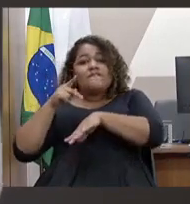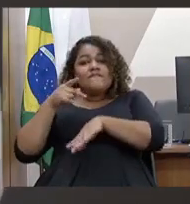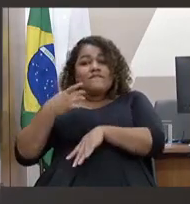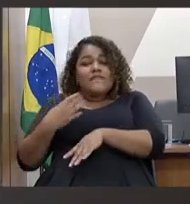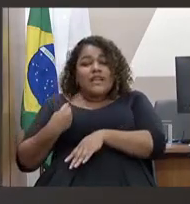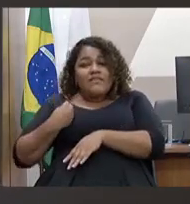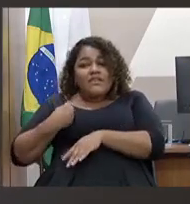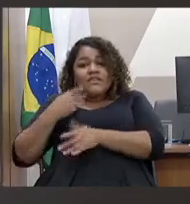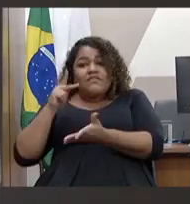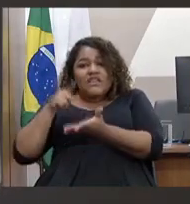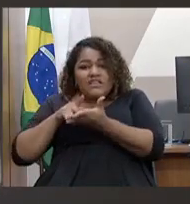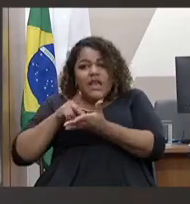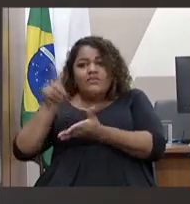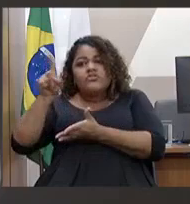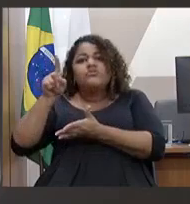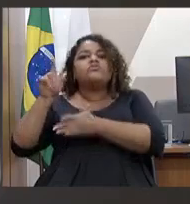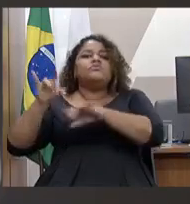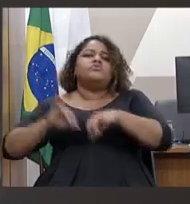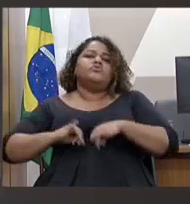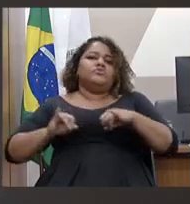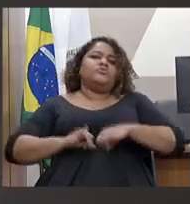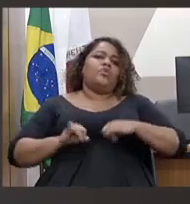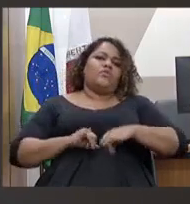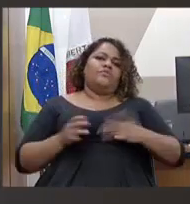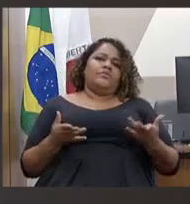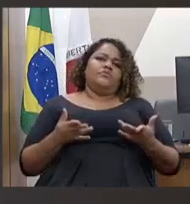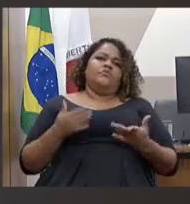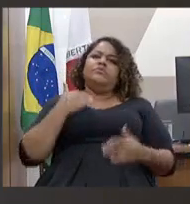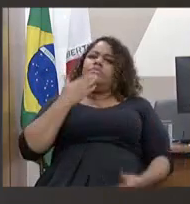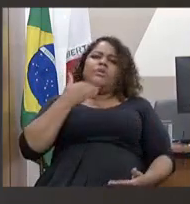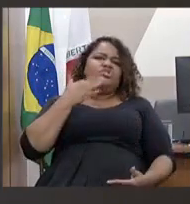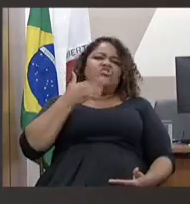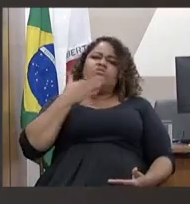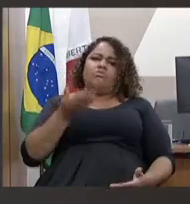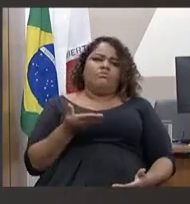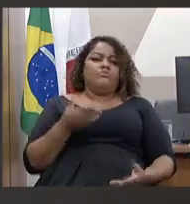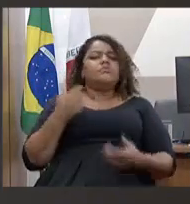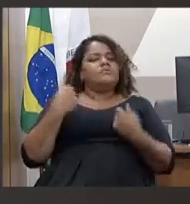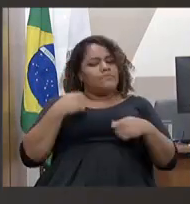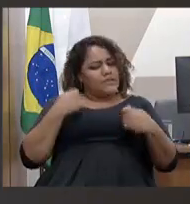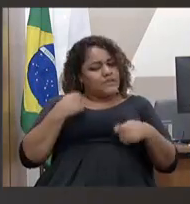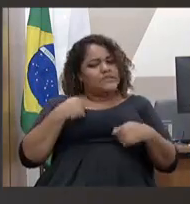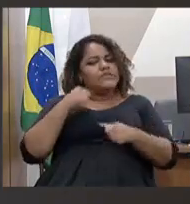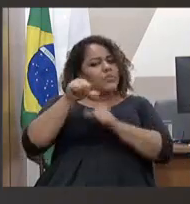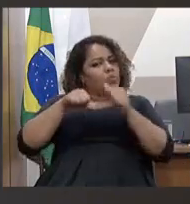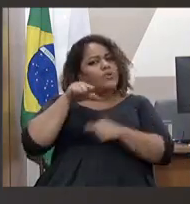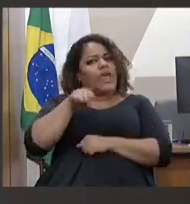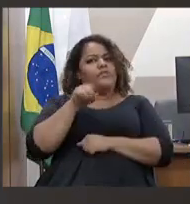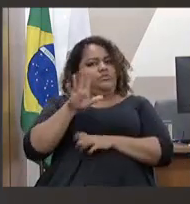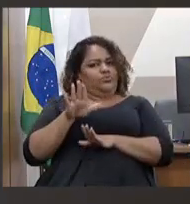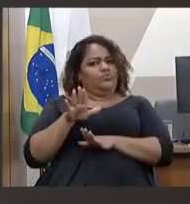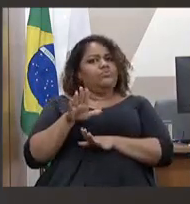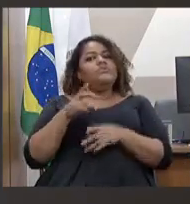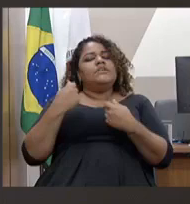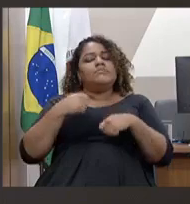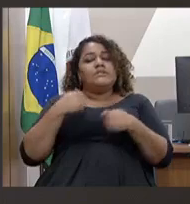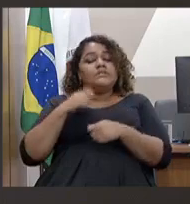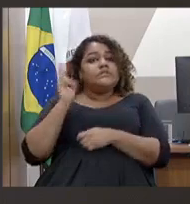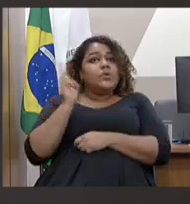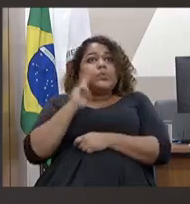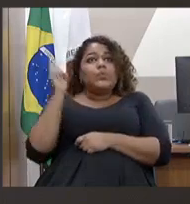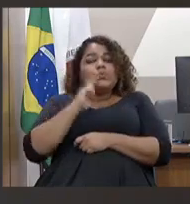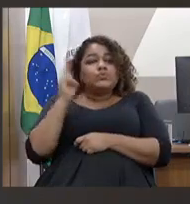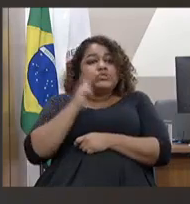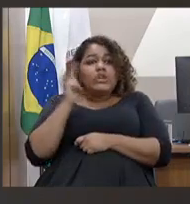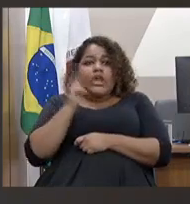não adianta então nós temos que começar a rever isso aí e precisão urgentemente tentar ver